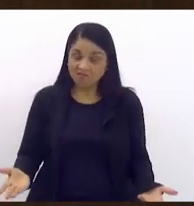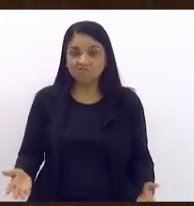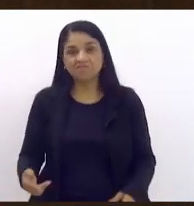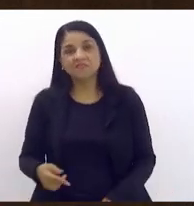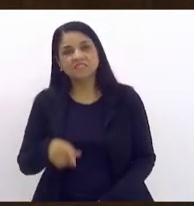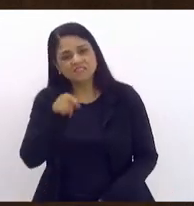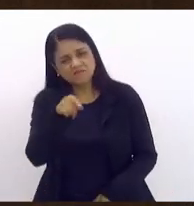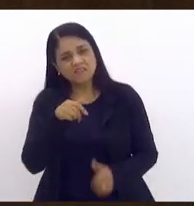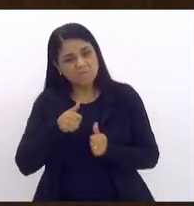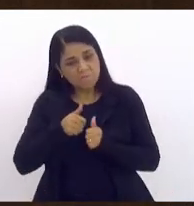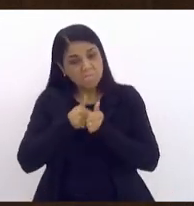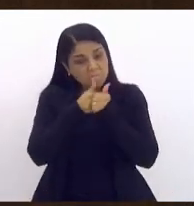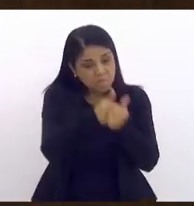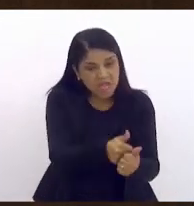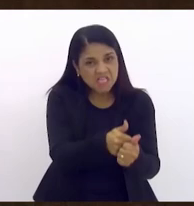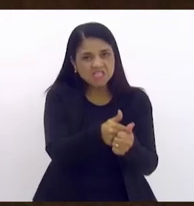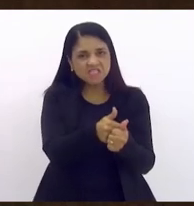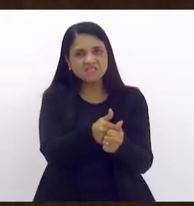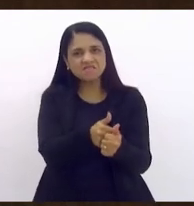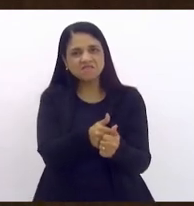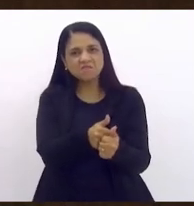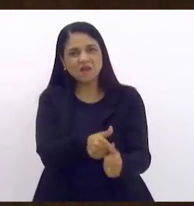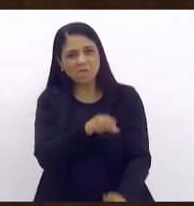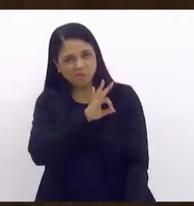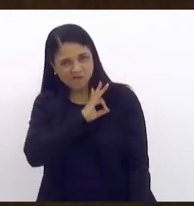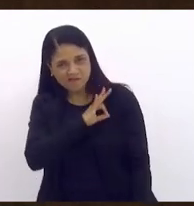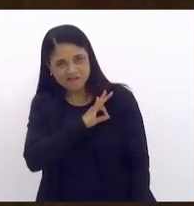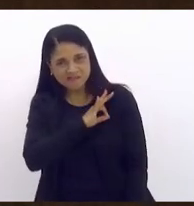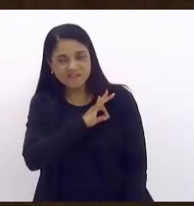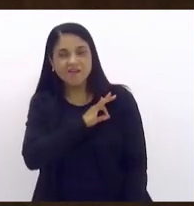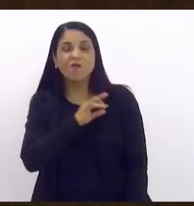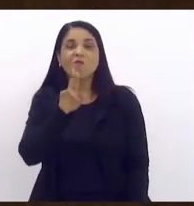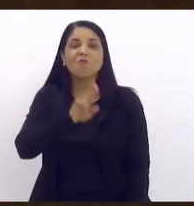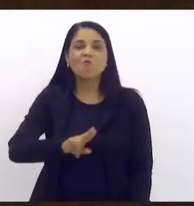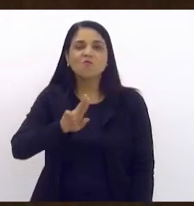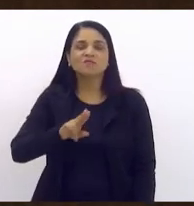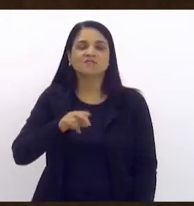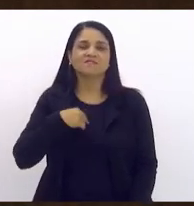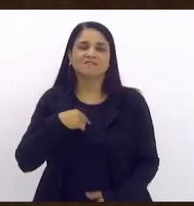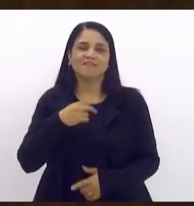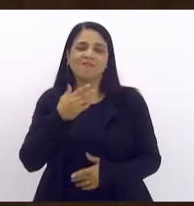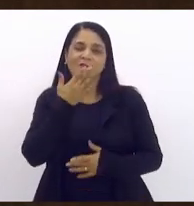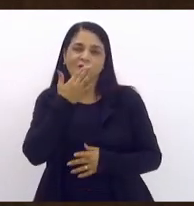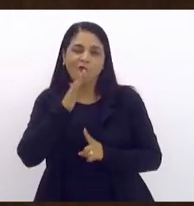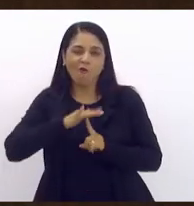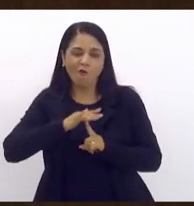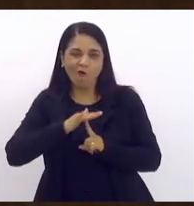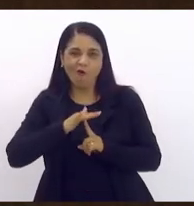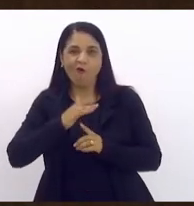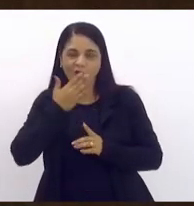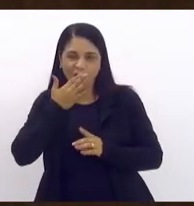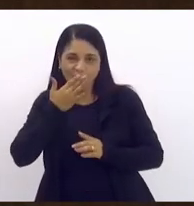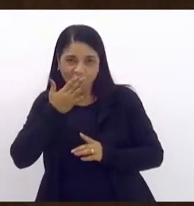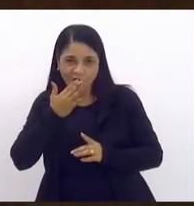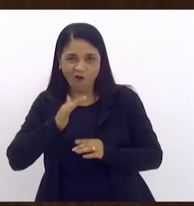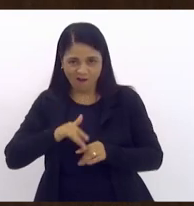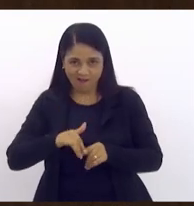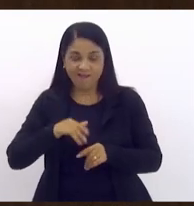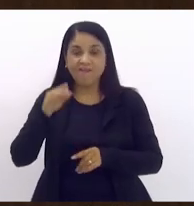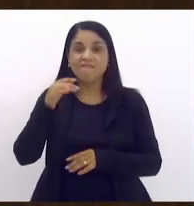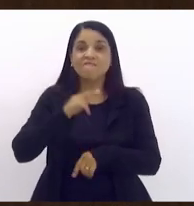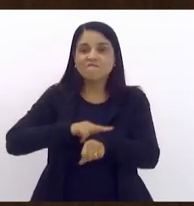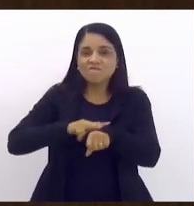quiser ser perseguido aqui na capital, basta você usar as cores verde e amarela, cantar o hino nacional, se